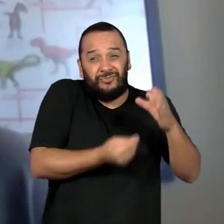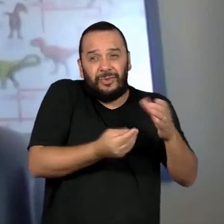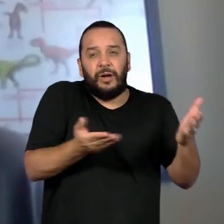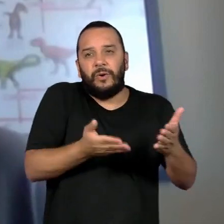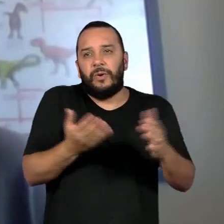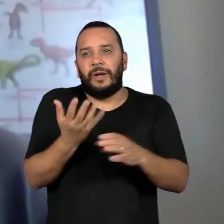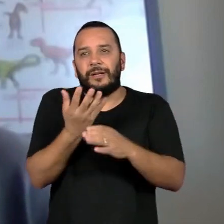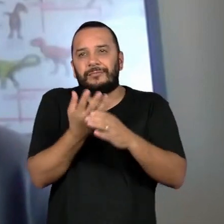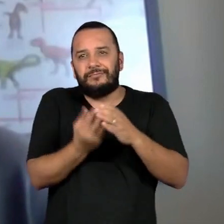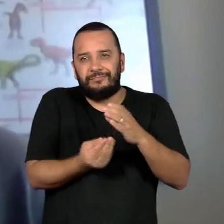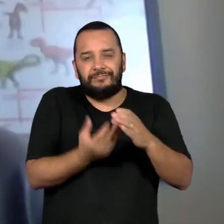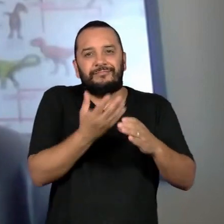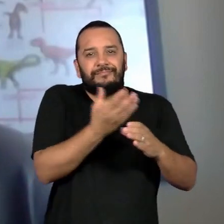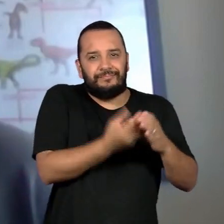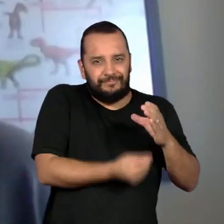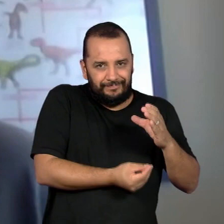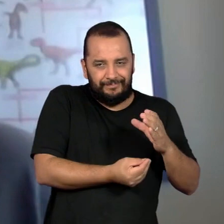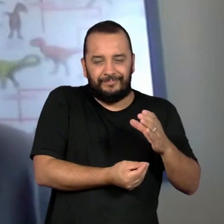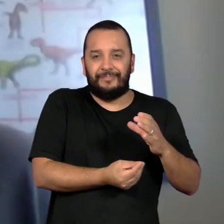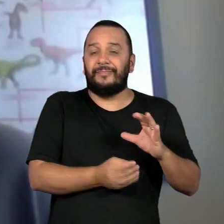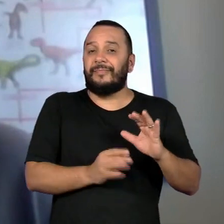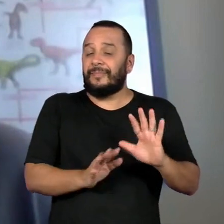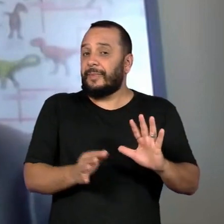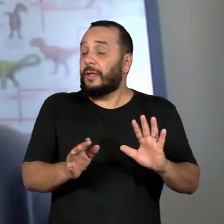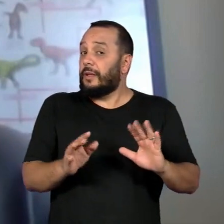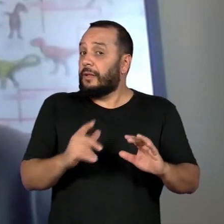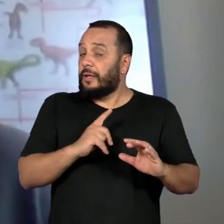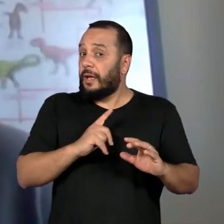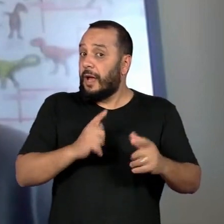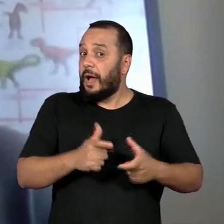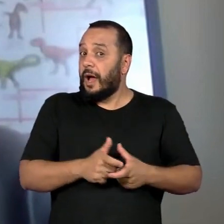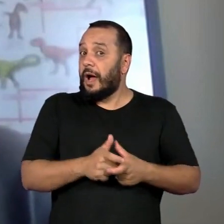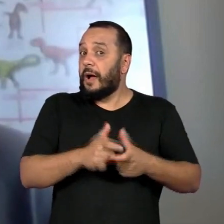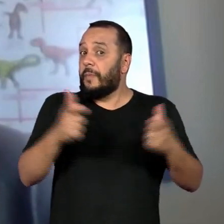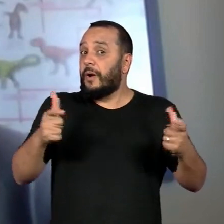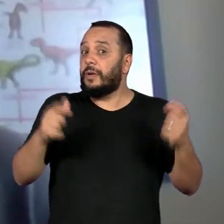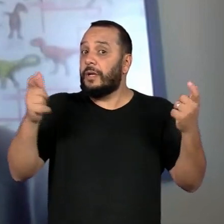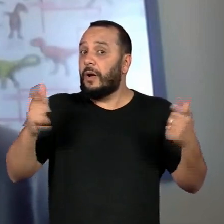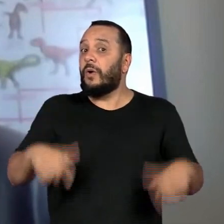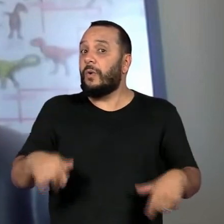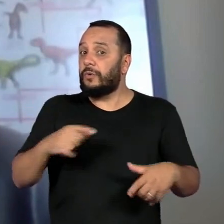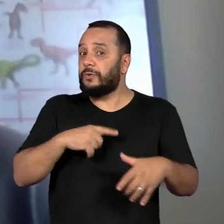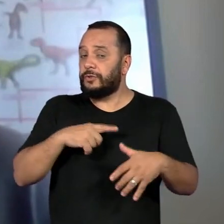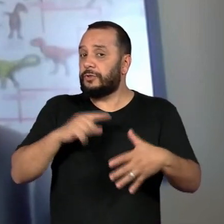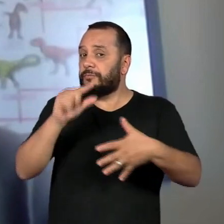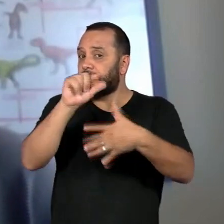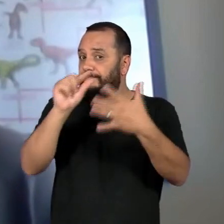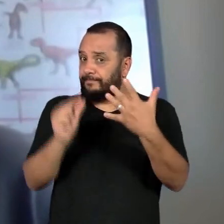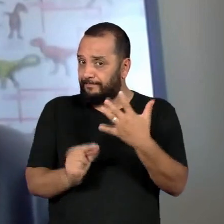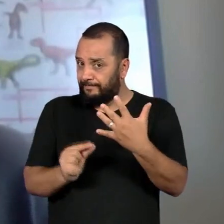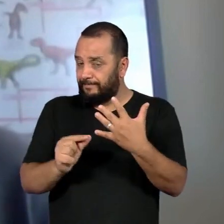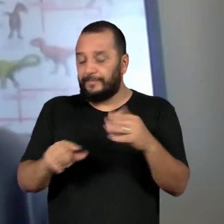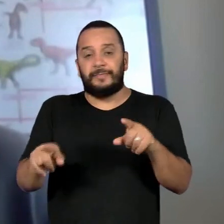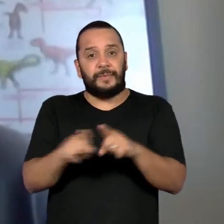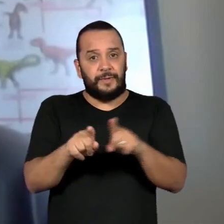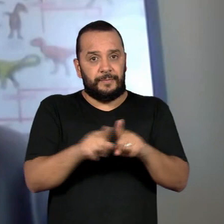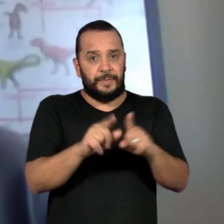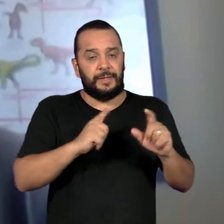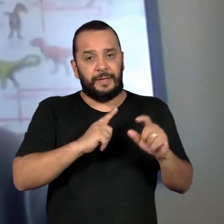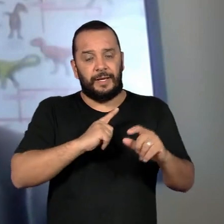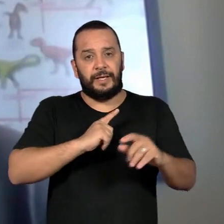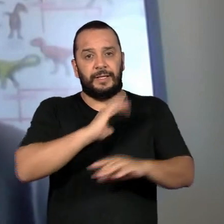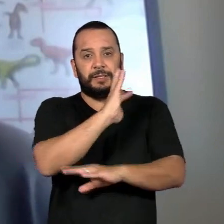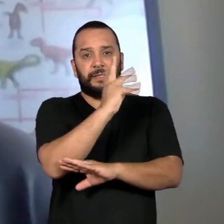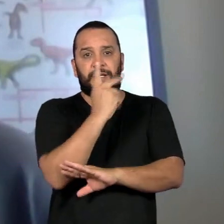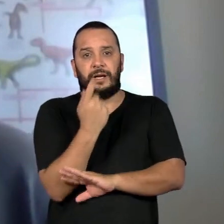categorias de ameaça, está na Mata Atlântica. Também temos o quadro do Cerrado, né, que vem logo em seguida. O Cerrado e a Caatinga também têm altos números de espécies